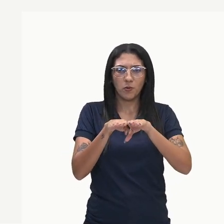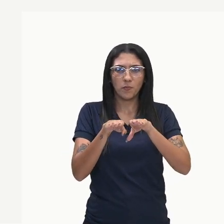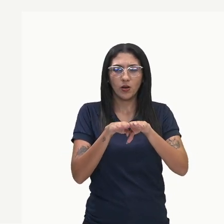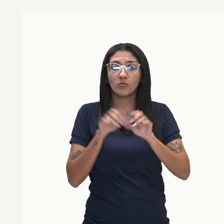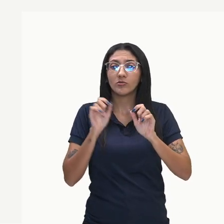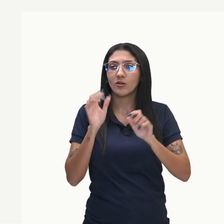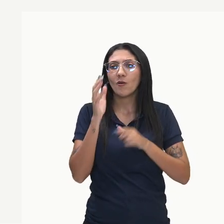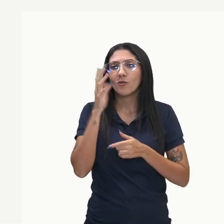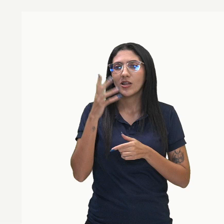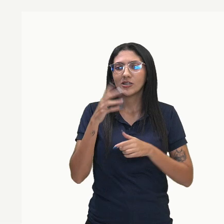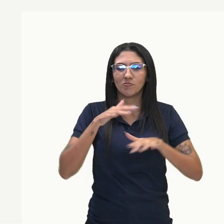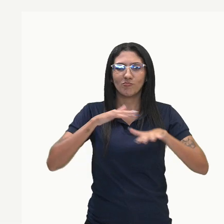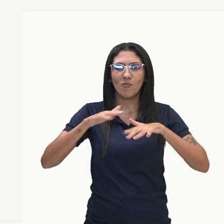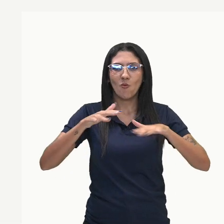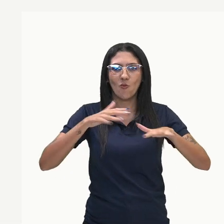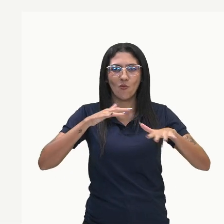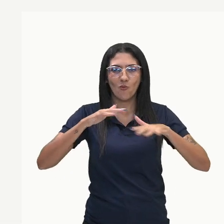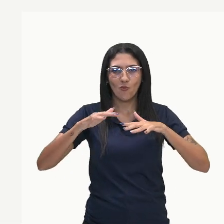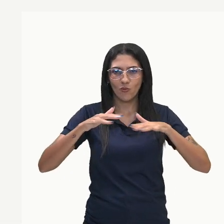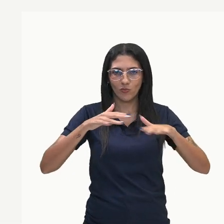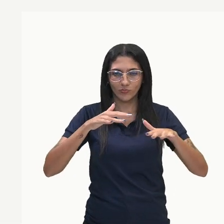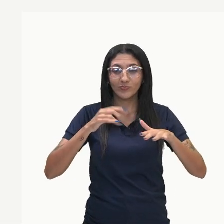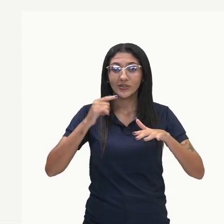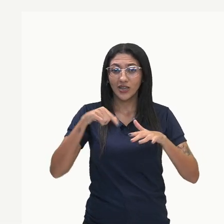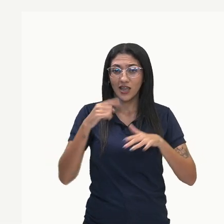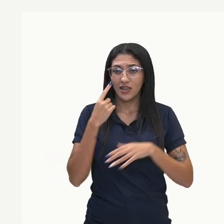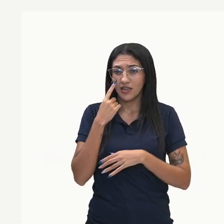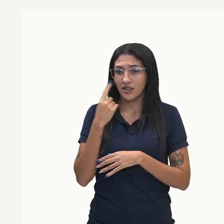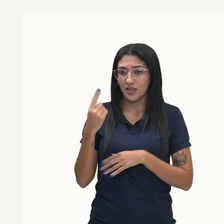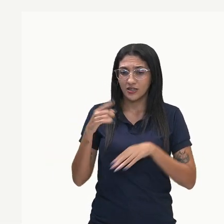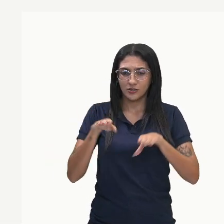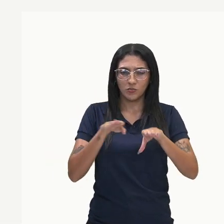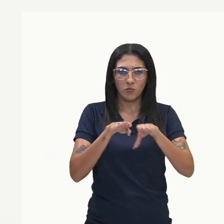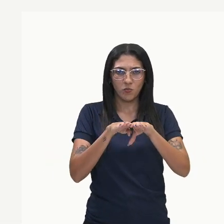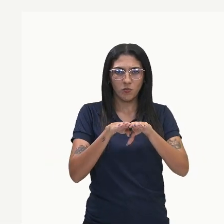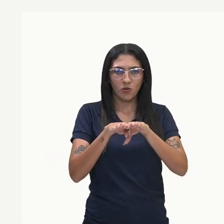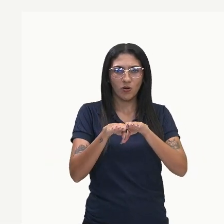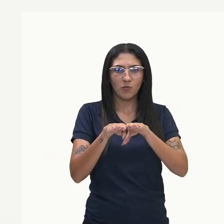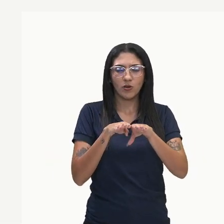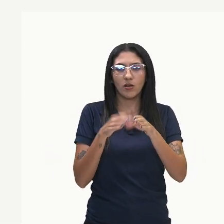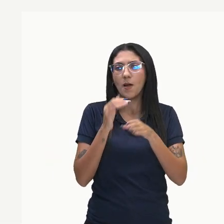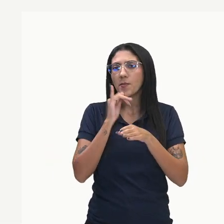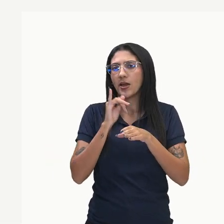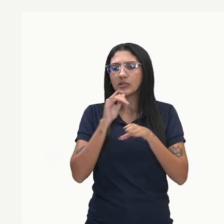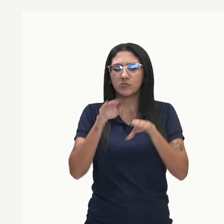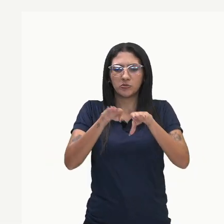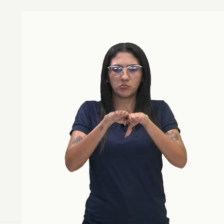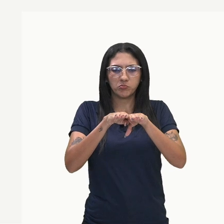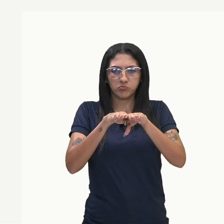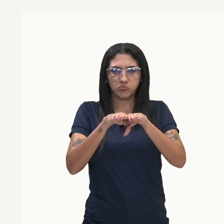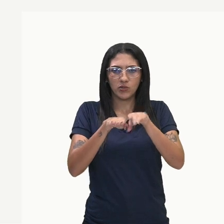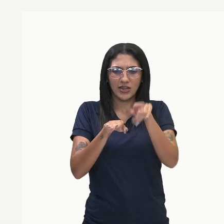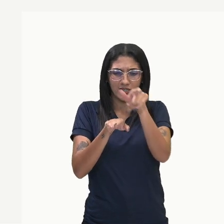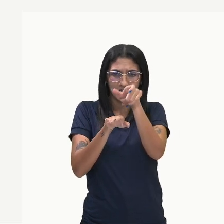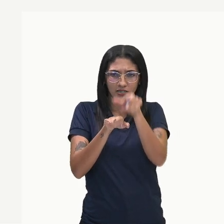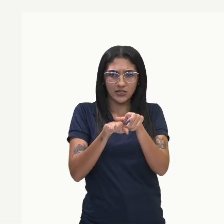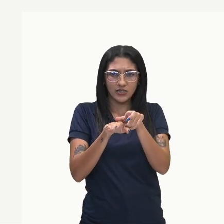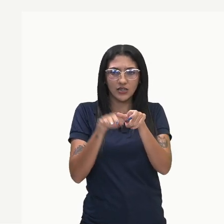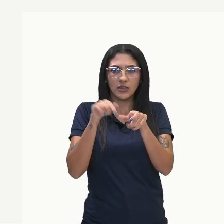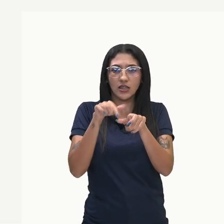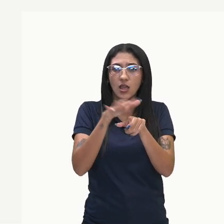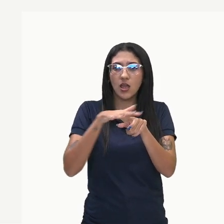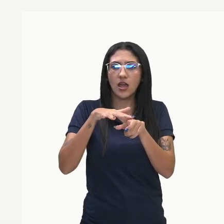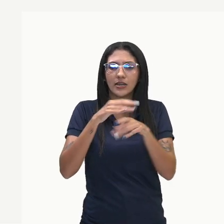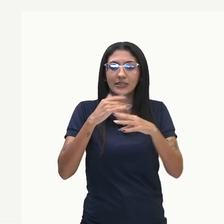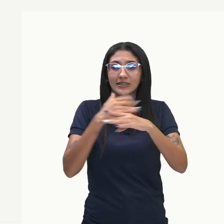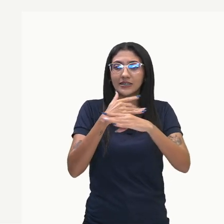Terremoto. Nessa placa, quando ela se movimenta, se tiver aqui, por exemplo, uma cidade, né, nessa região,